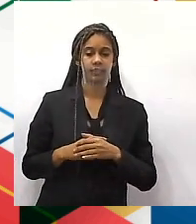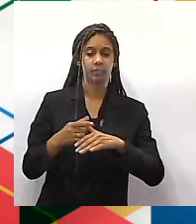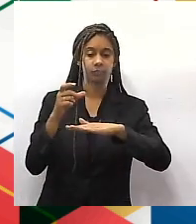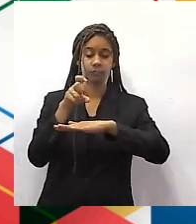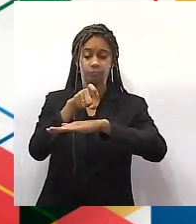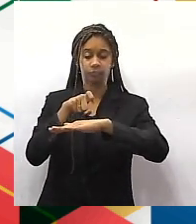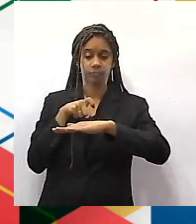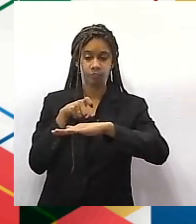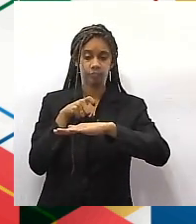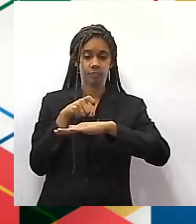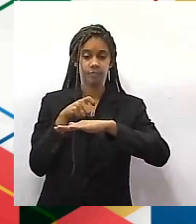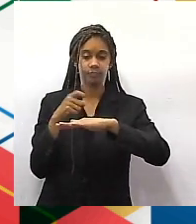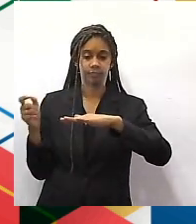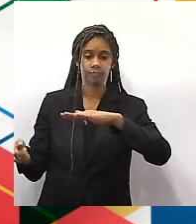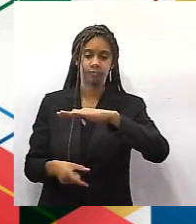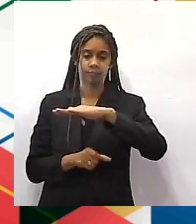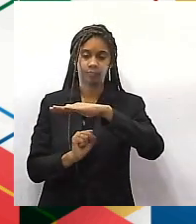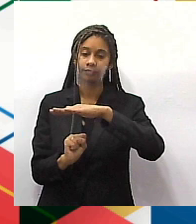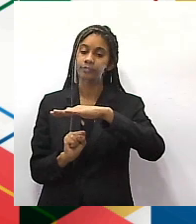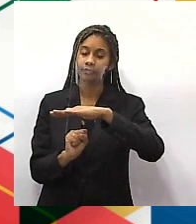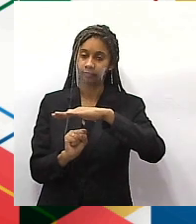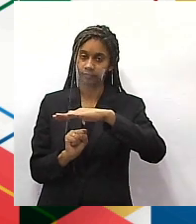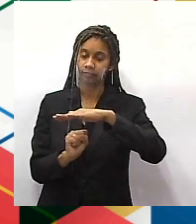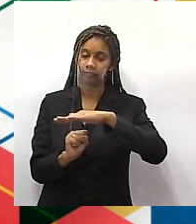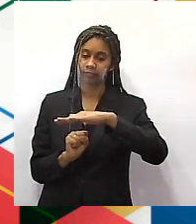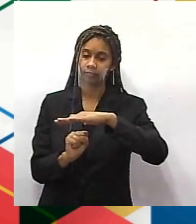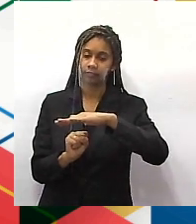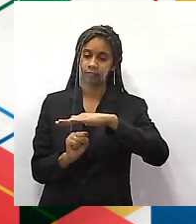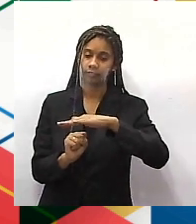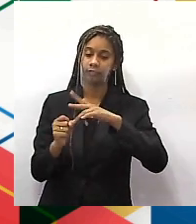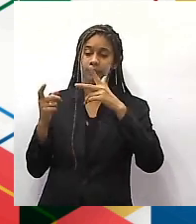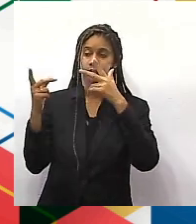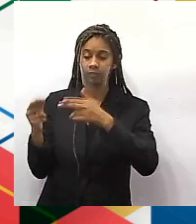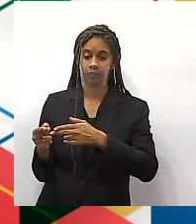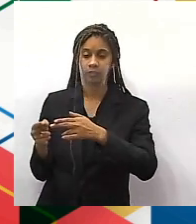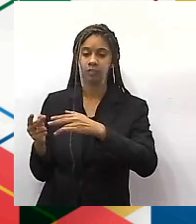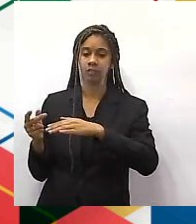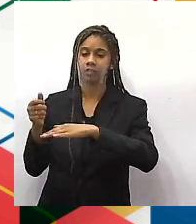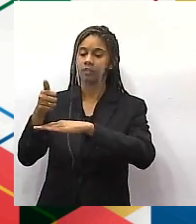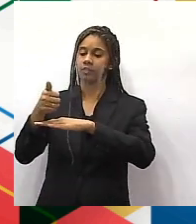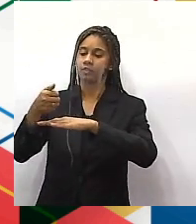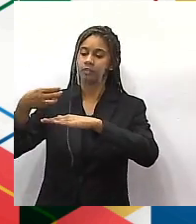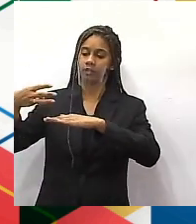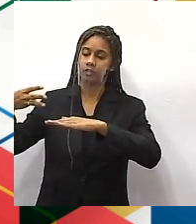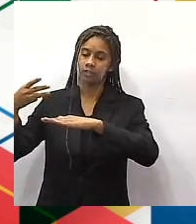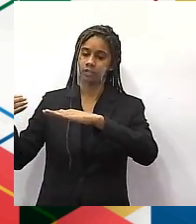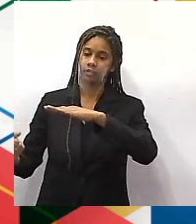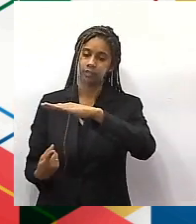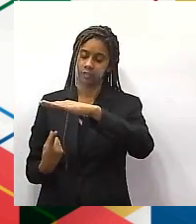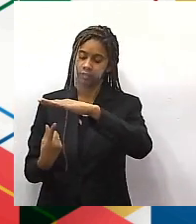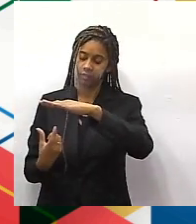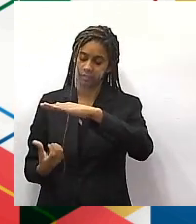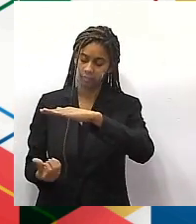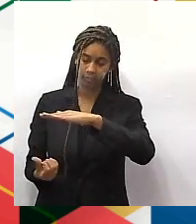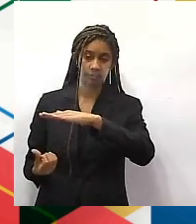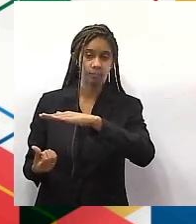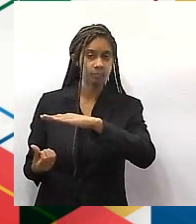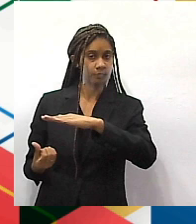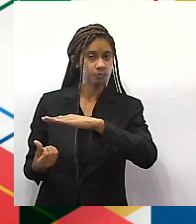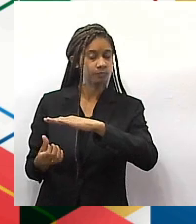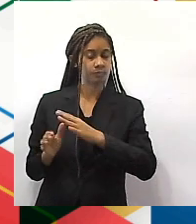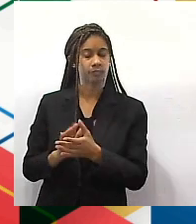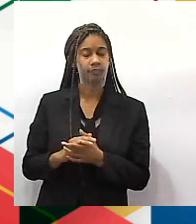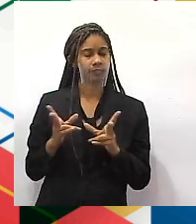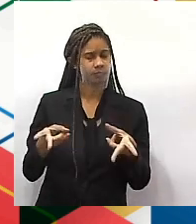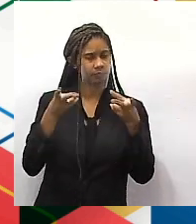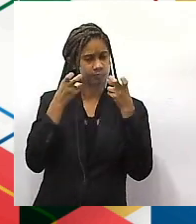está para 8, assim como 13 está para 16.